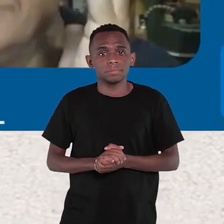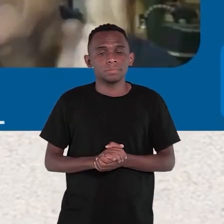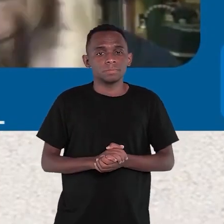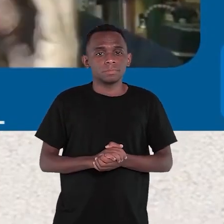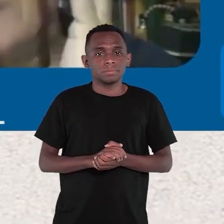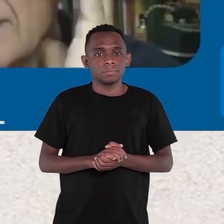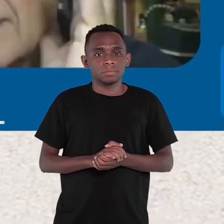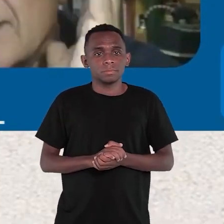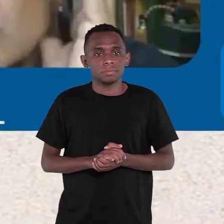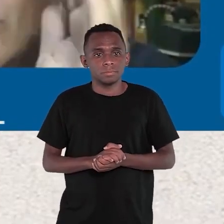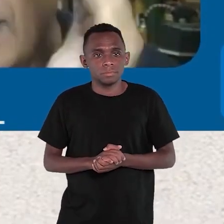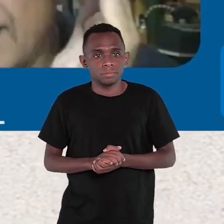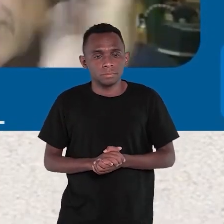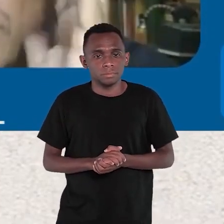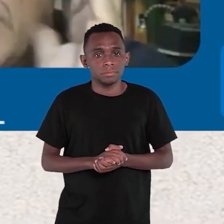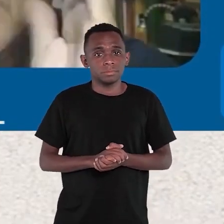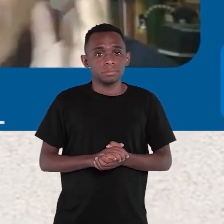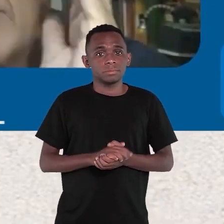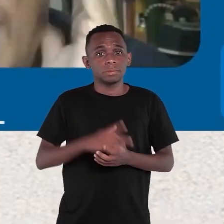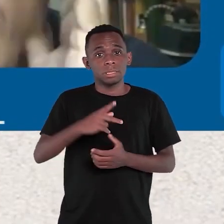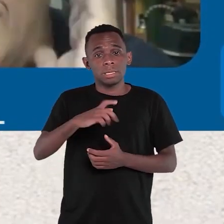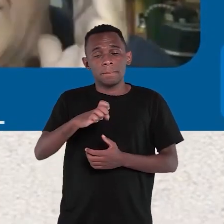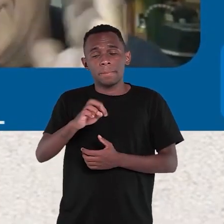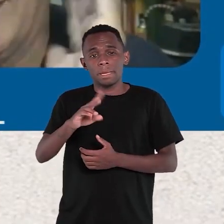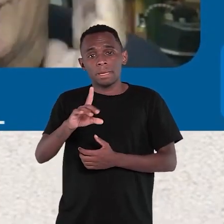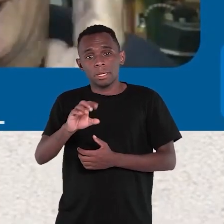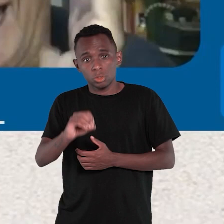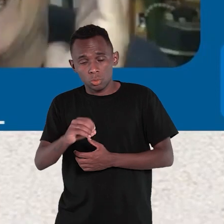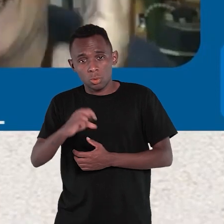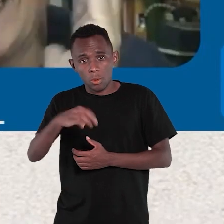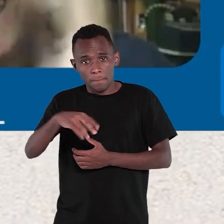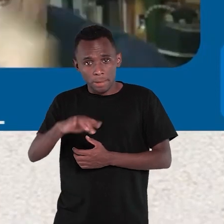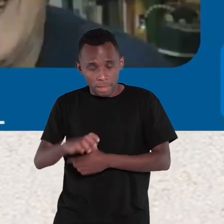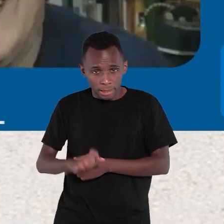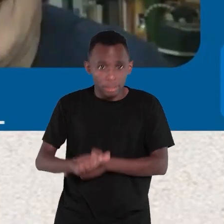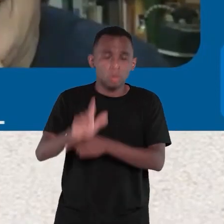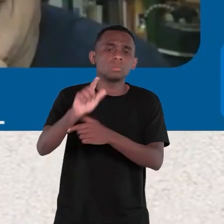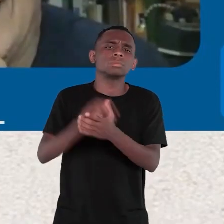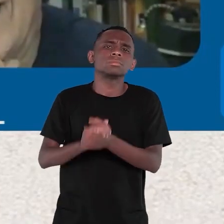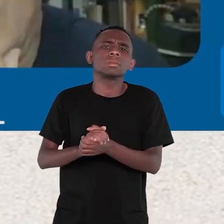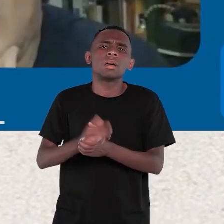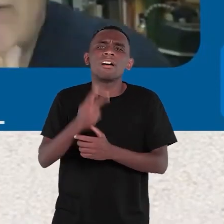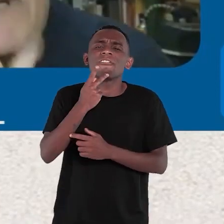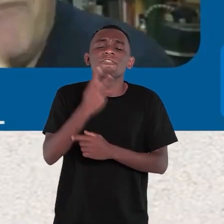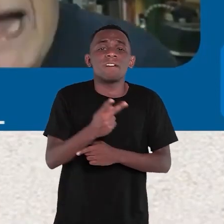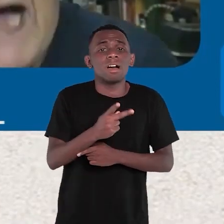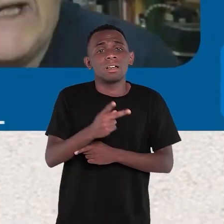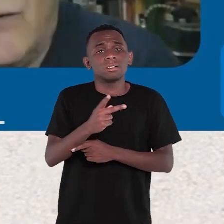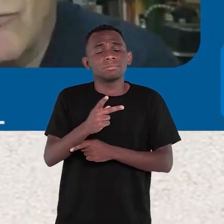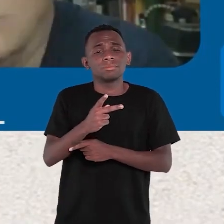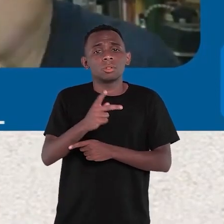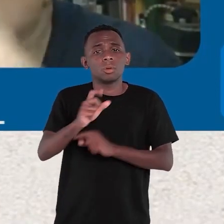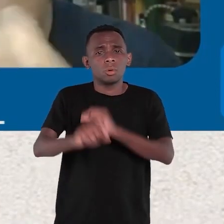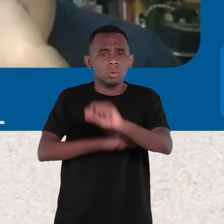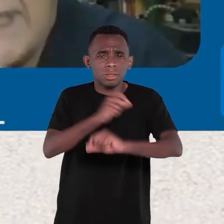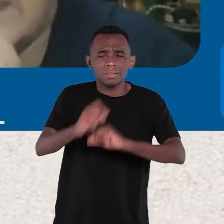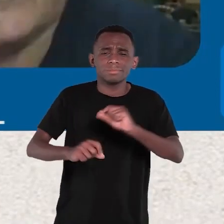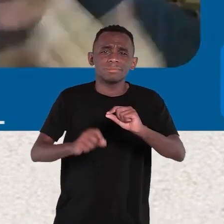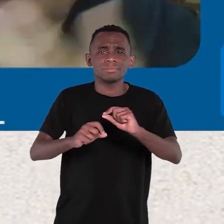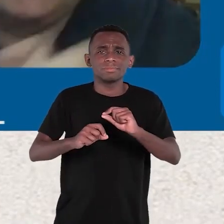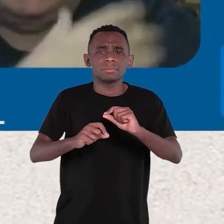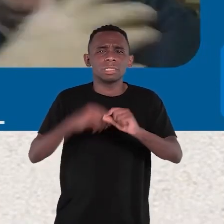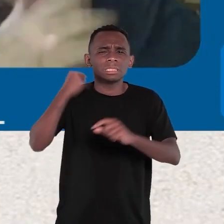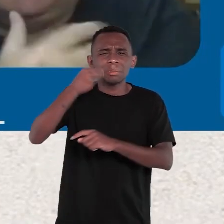no queridíssimo, no anjo Pedro Muriel, que a gente conhece, né? Quando ele fala com todas